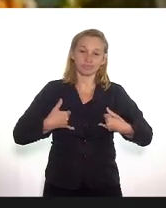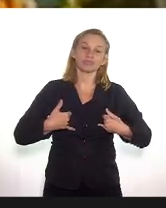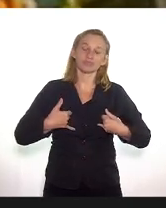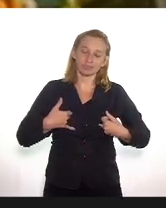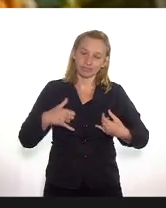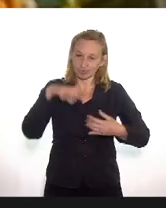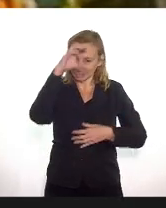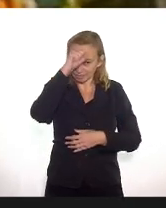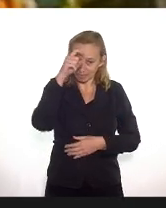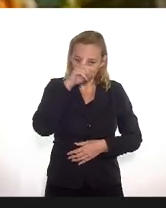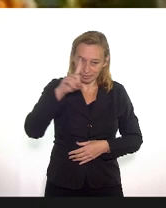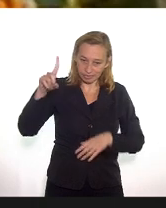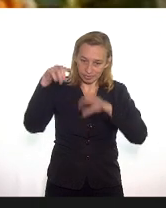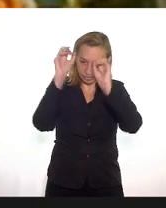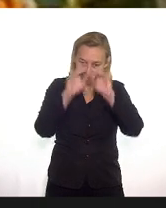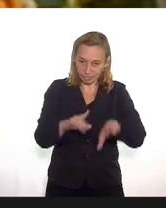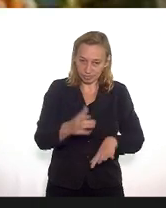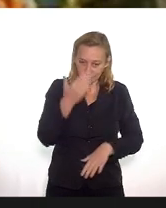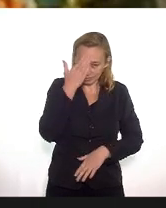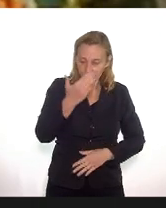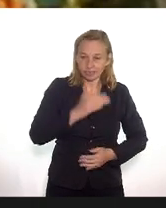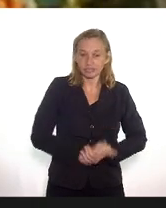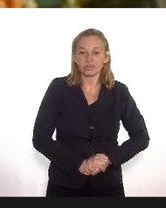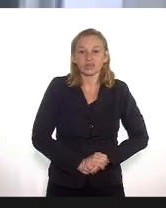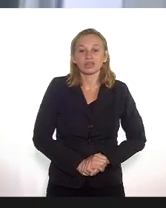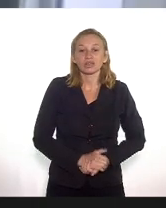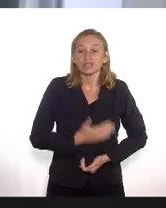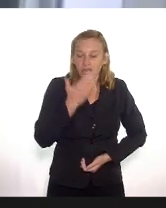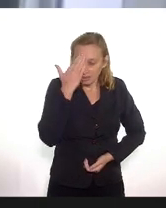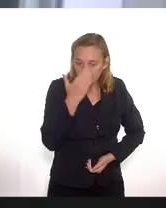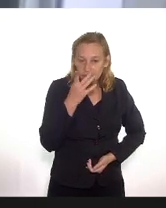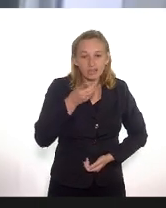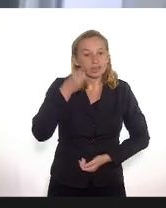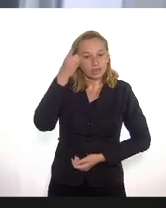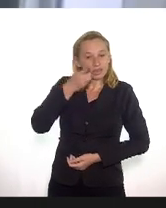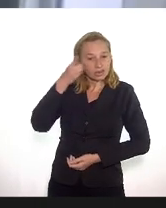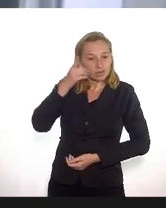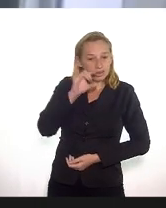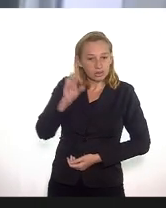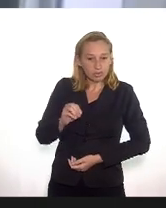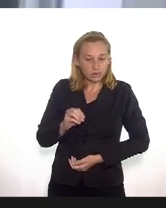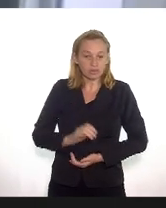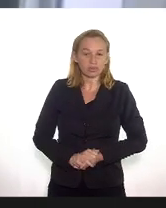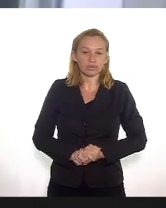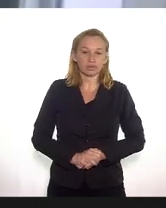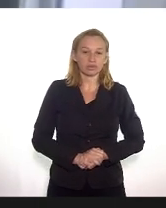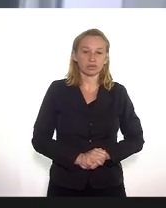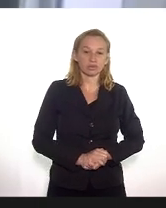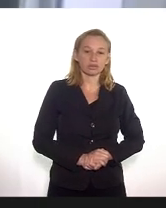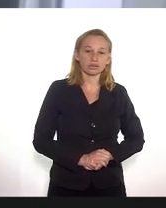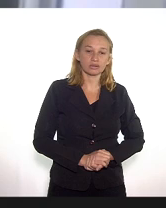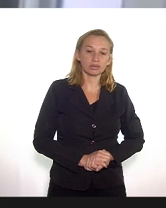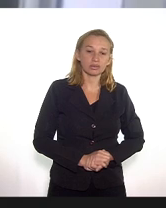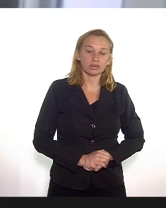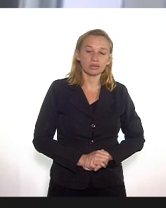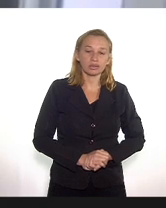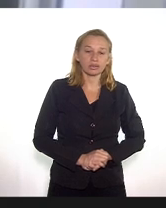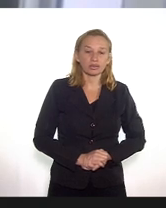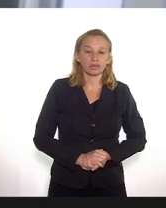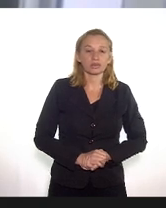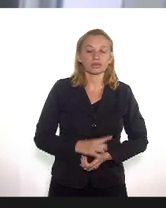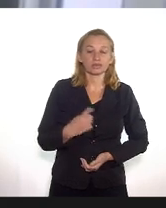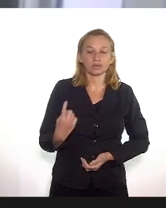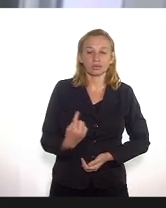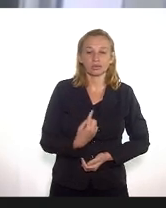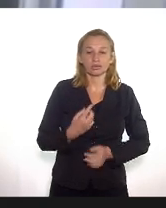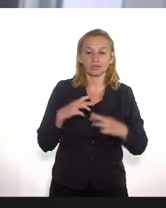Deus nos abençoe. Muito obrigado. Obrigado, deputado Dionísio Lins. Prazer contar com sua participação na nossa